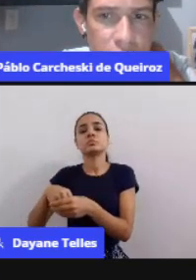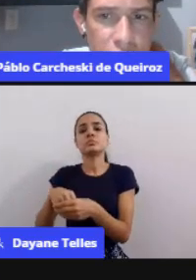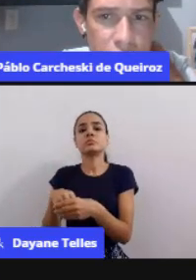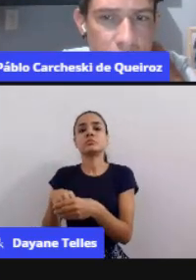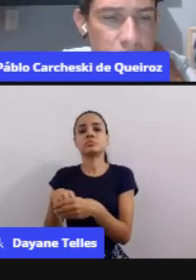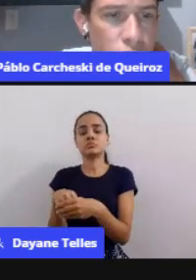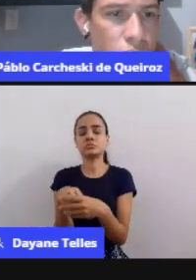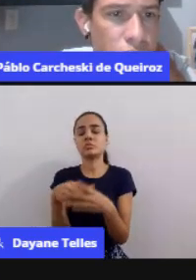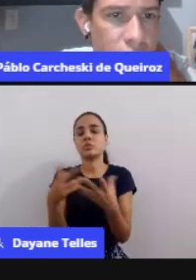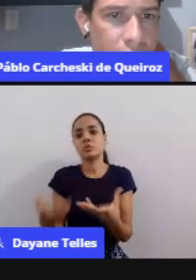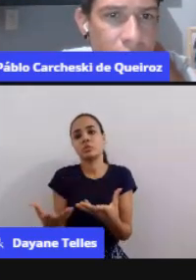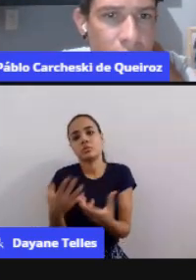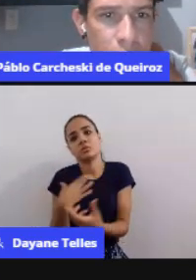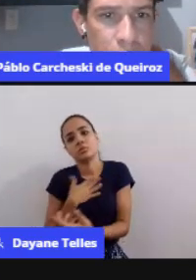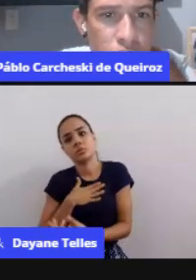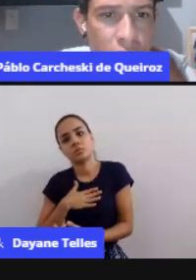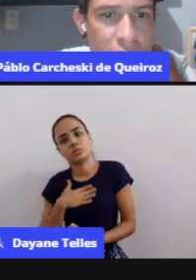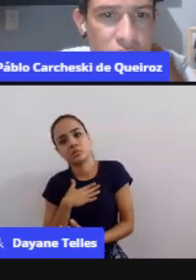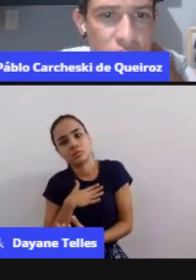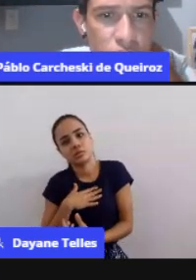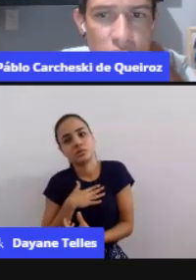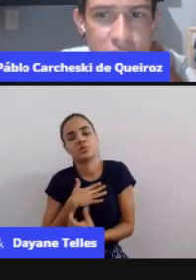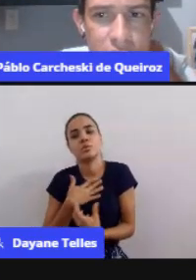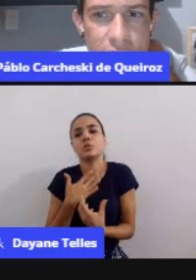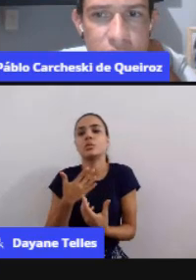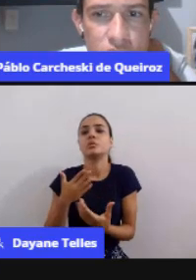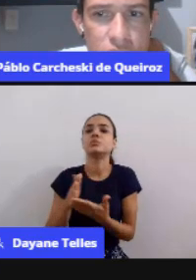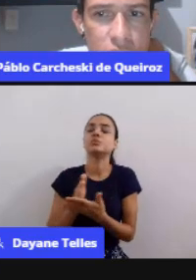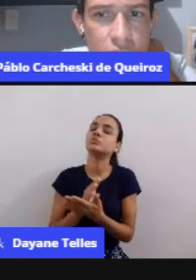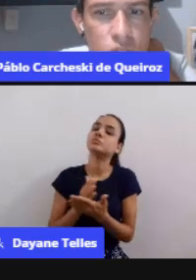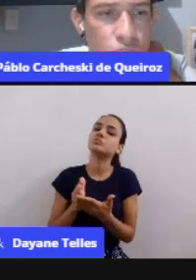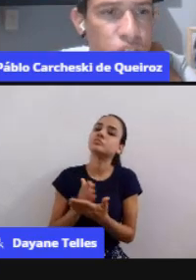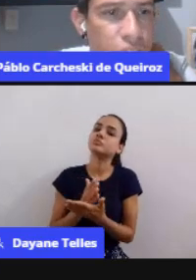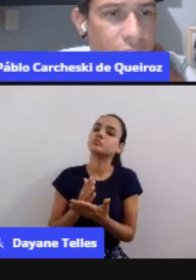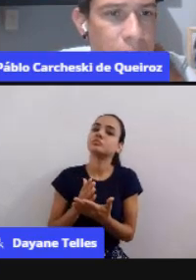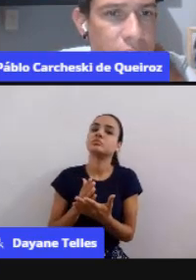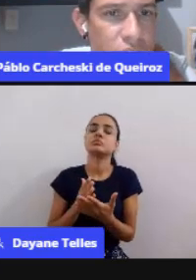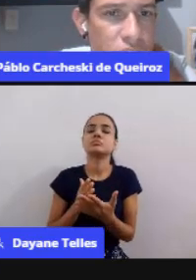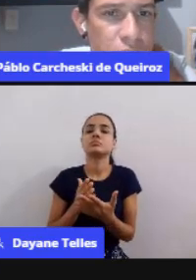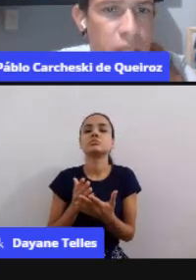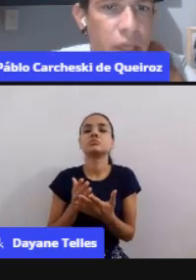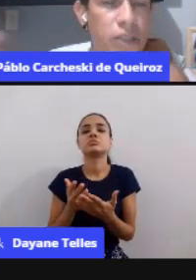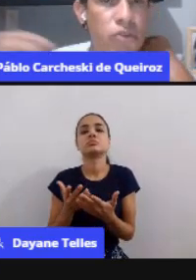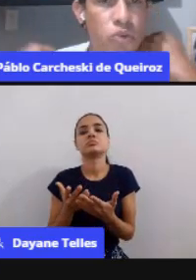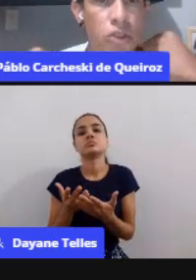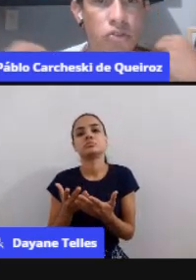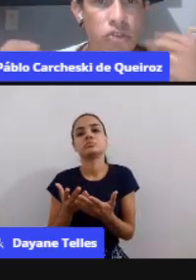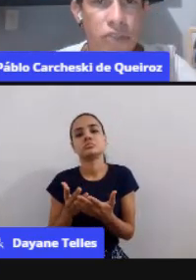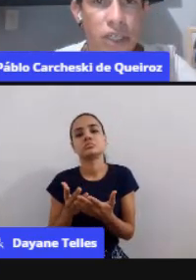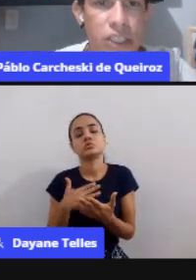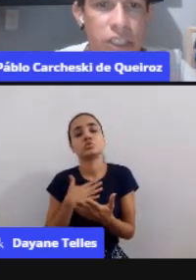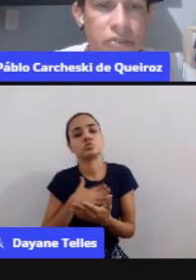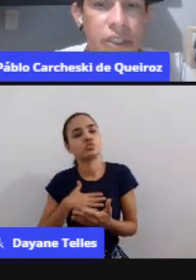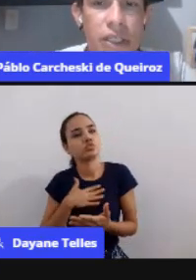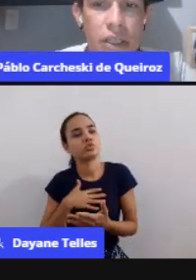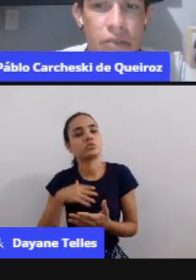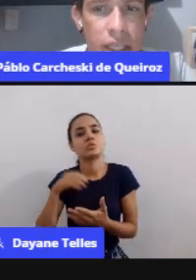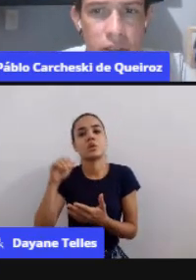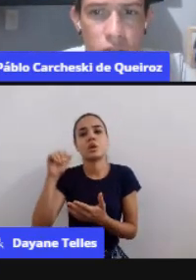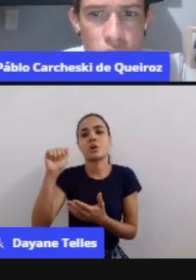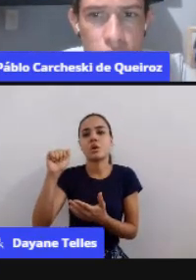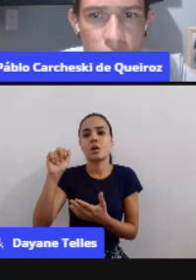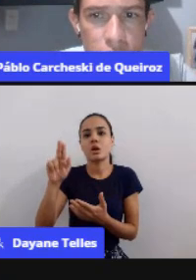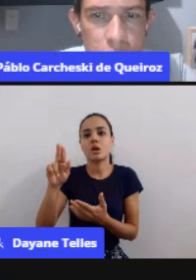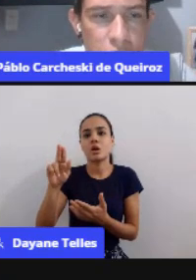softwares aí, tem muitos, né? Em particular a gente gosta, né, do GeoGebra, né? A gente estuda um software